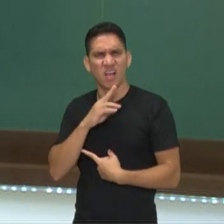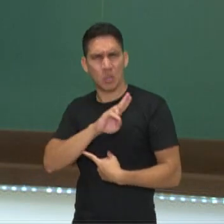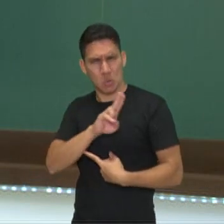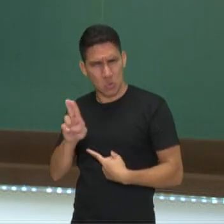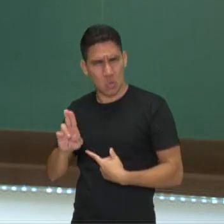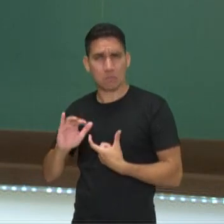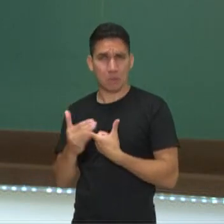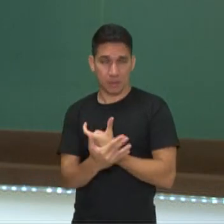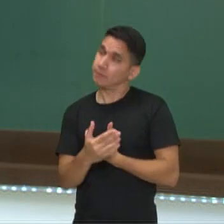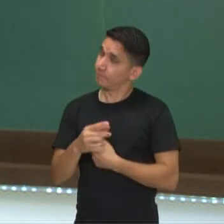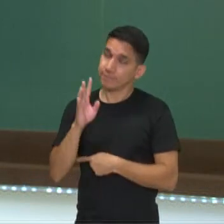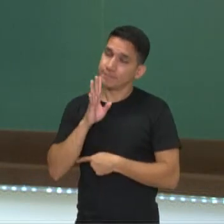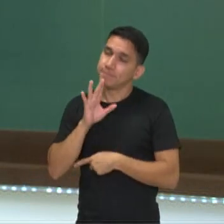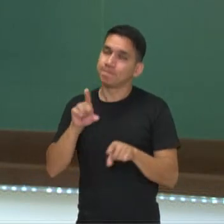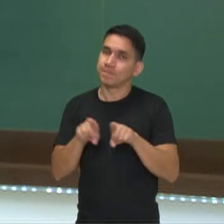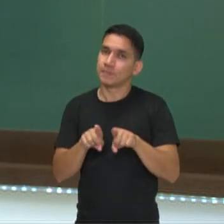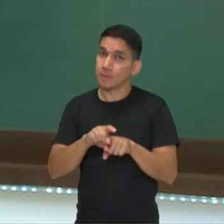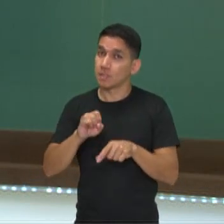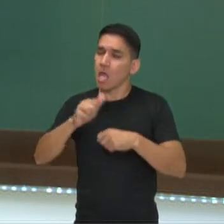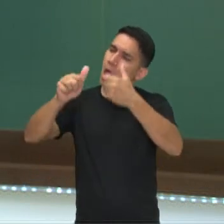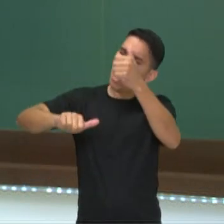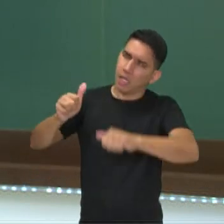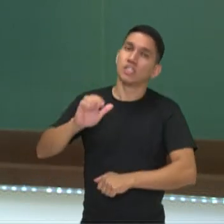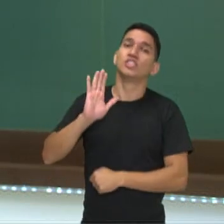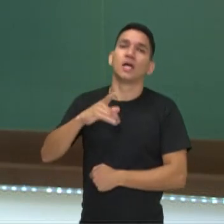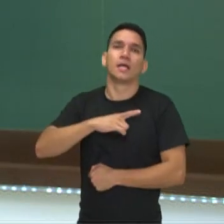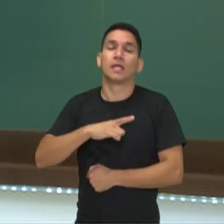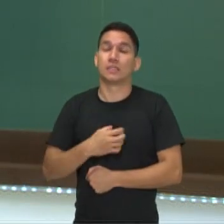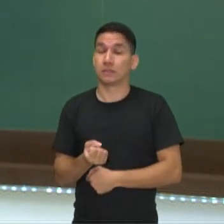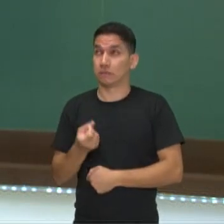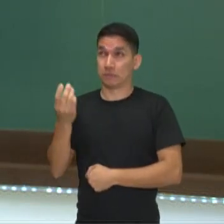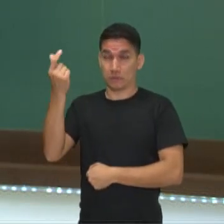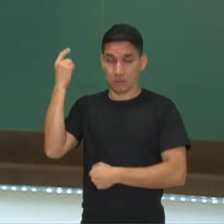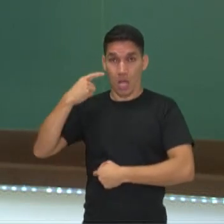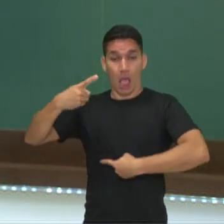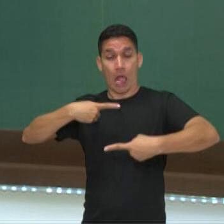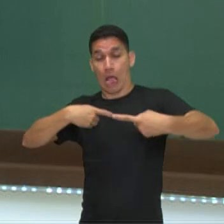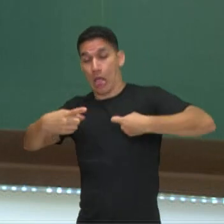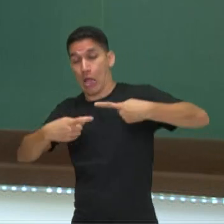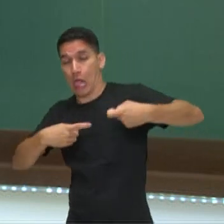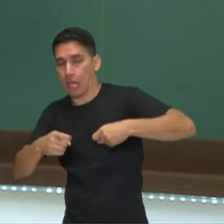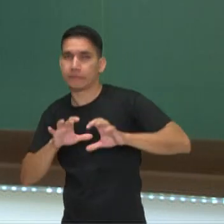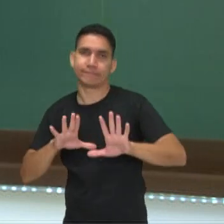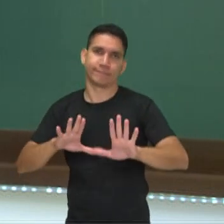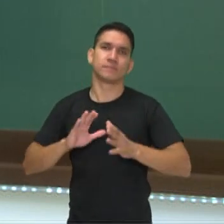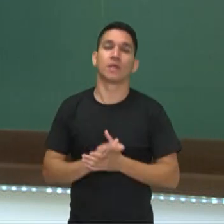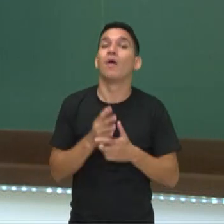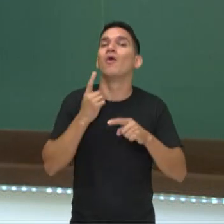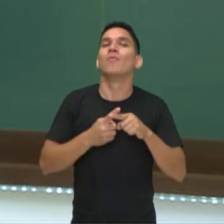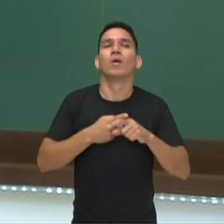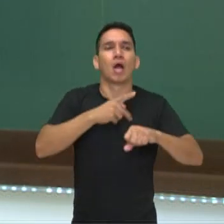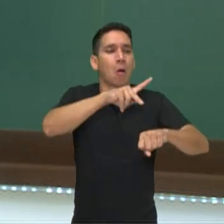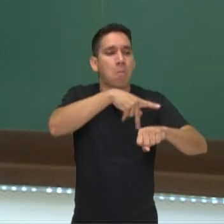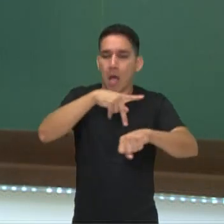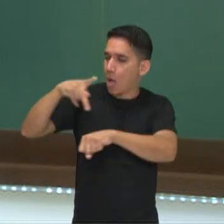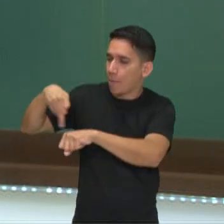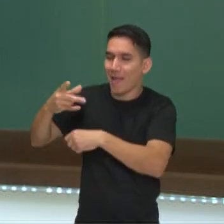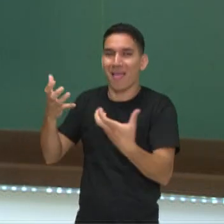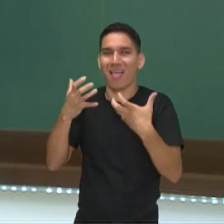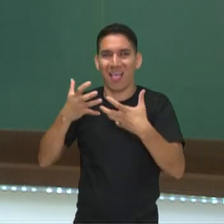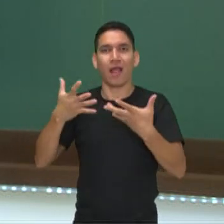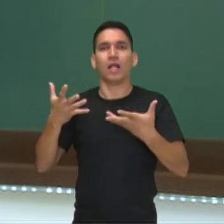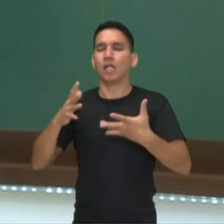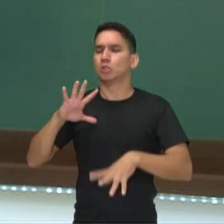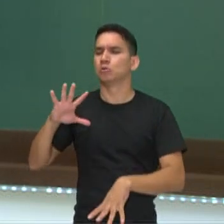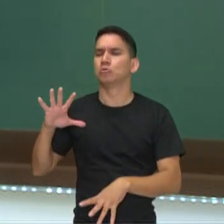Bem legal também, se você parar para analisar, já teve muito conflito por isso. Porque os países queriam tomar